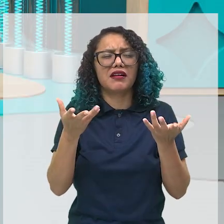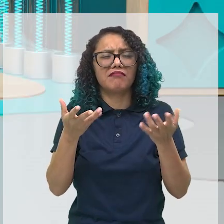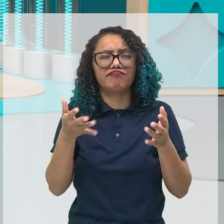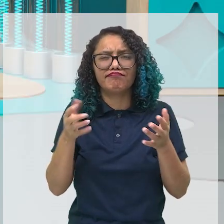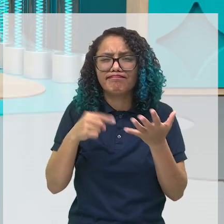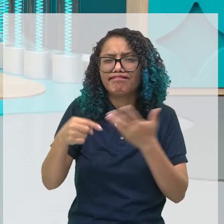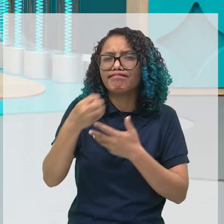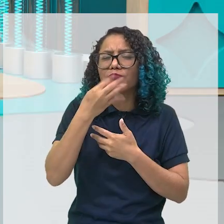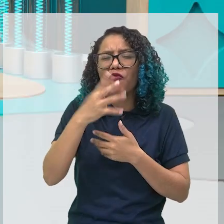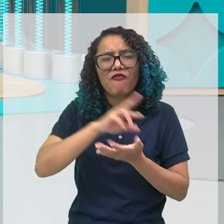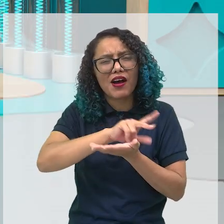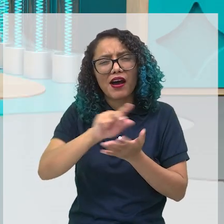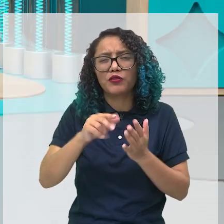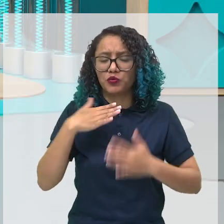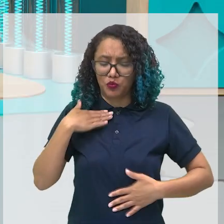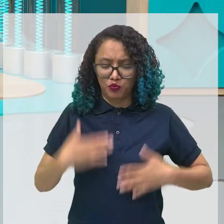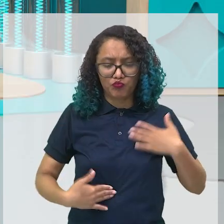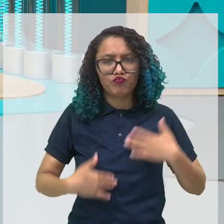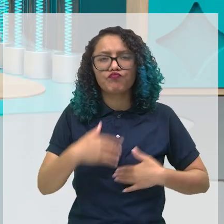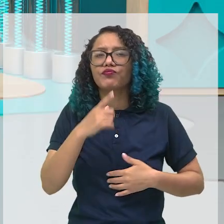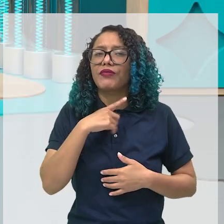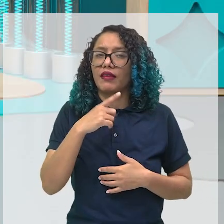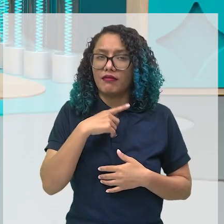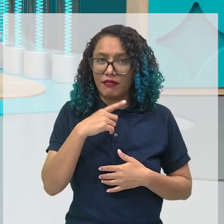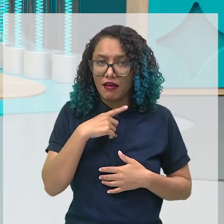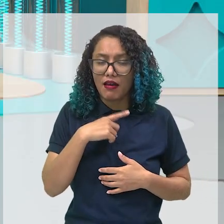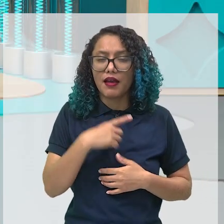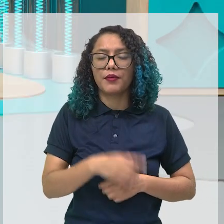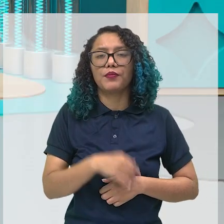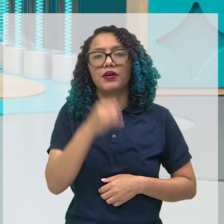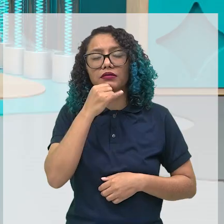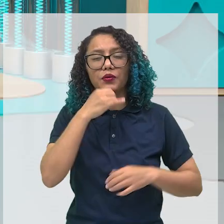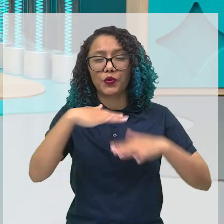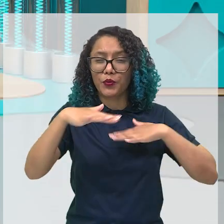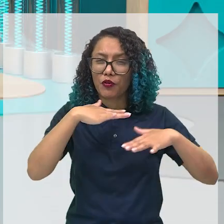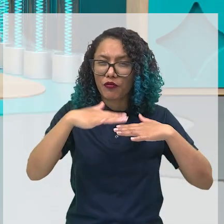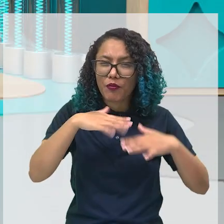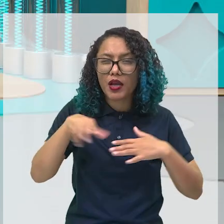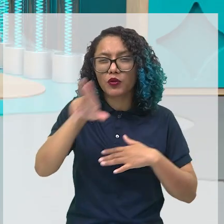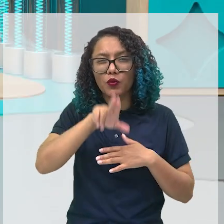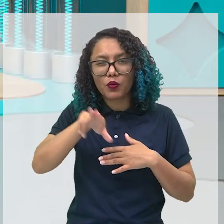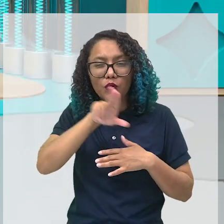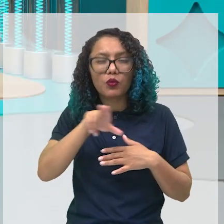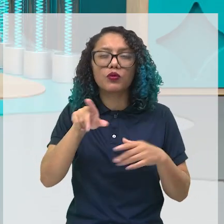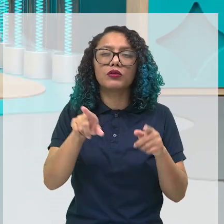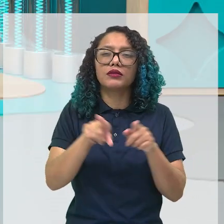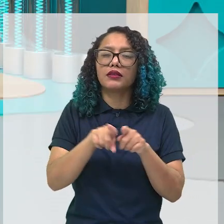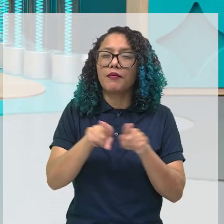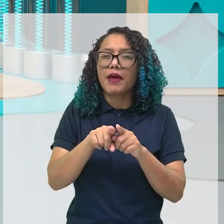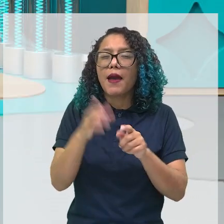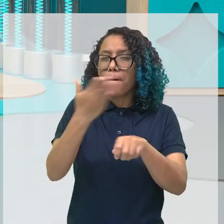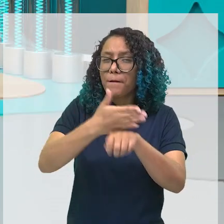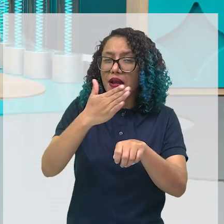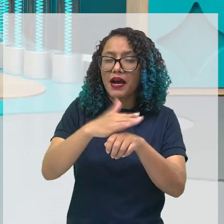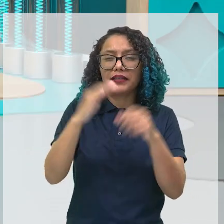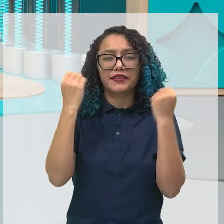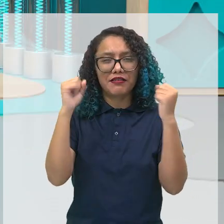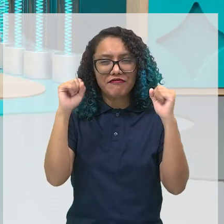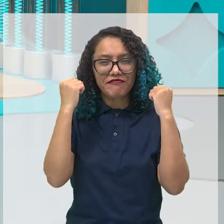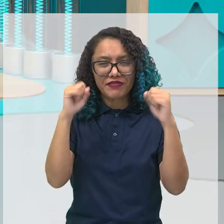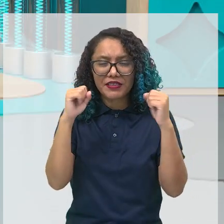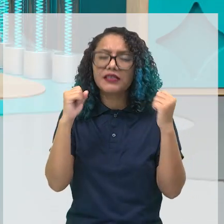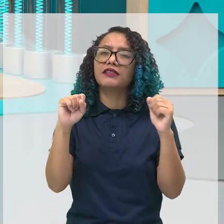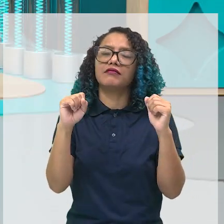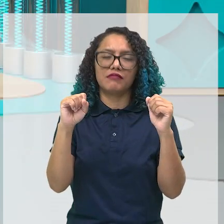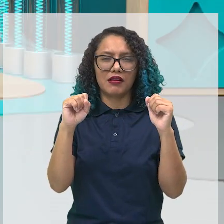nosso corpo. Percebam que os movimentos inseridos, a atividade física proporcionada, né,